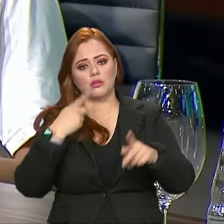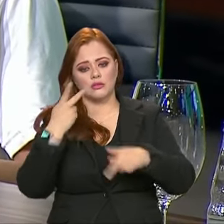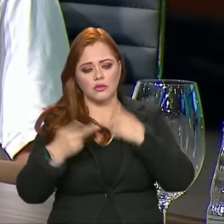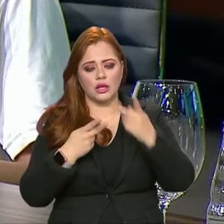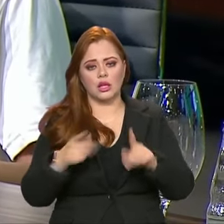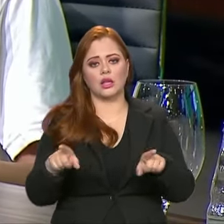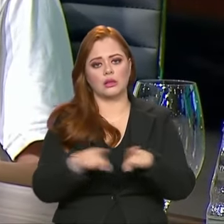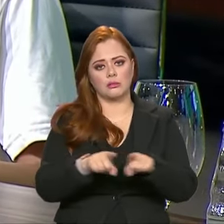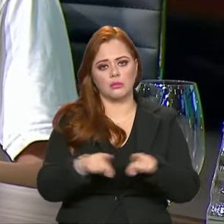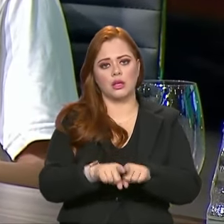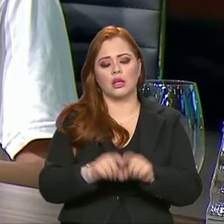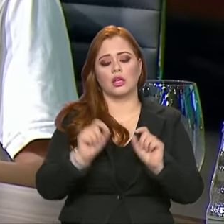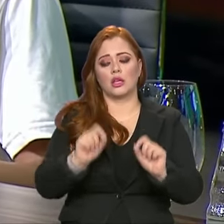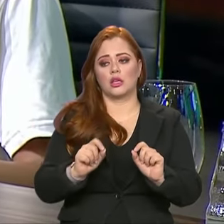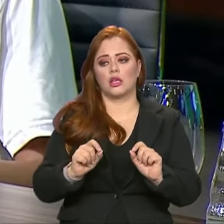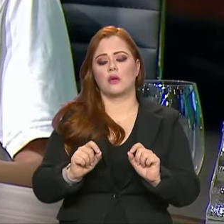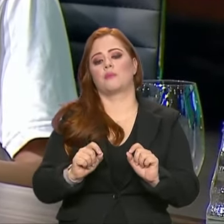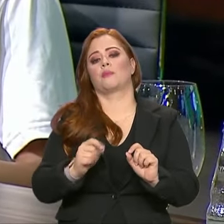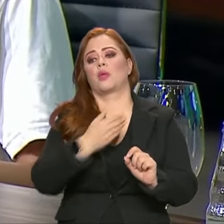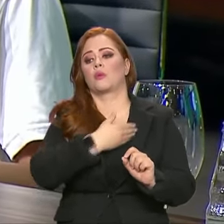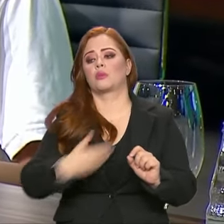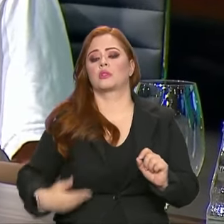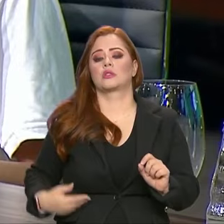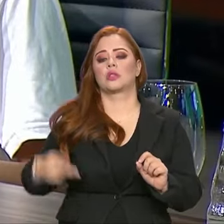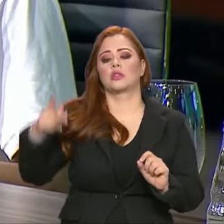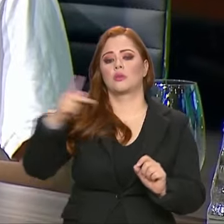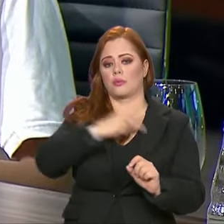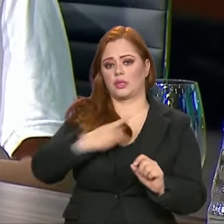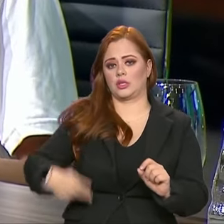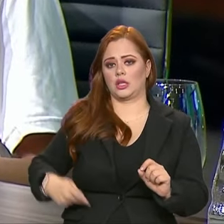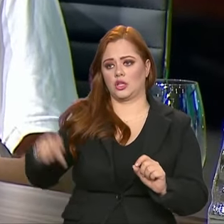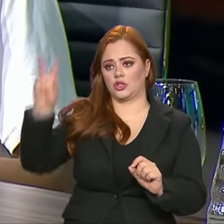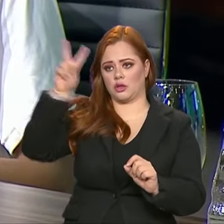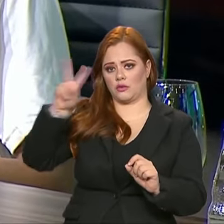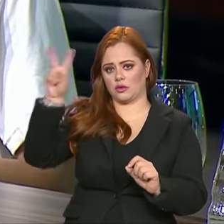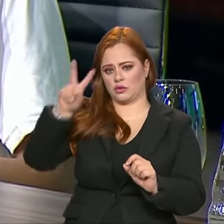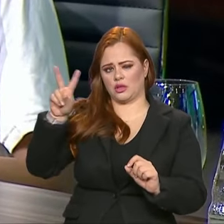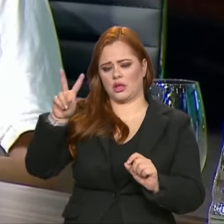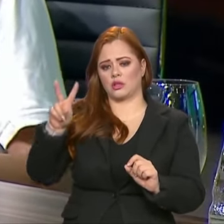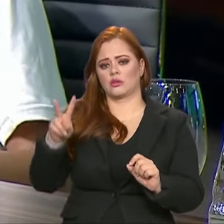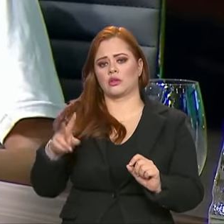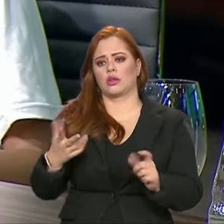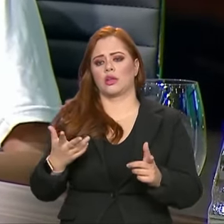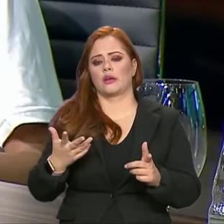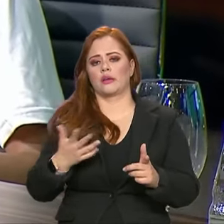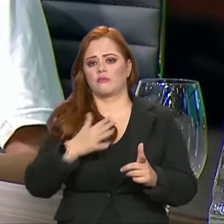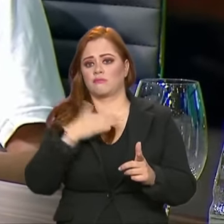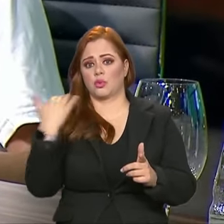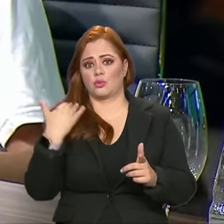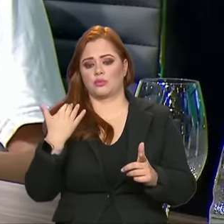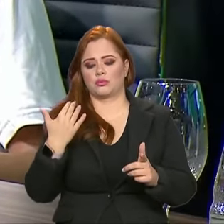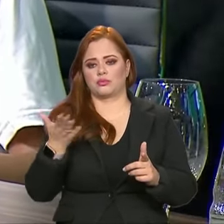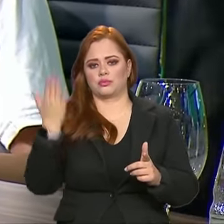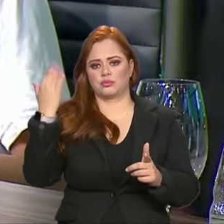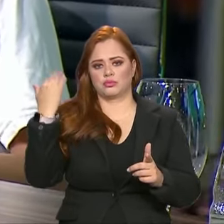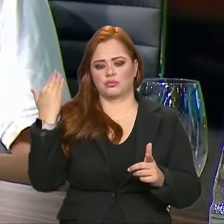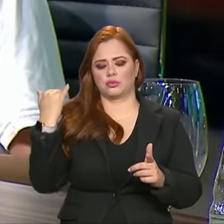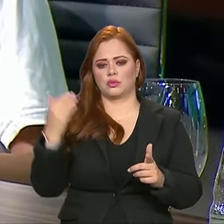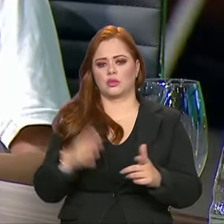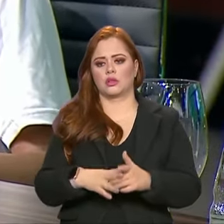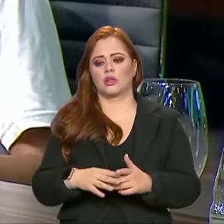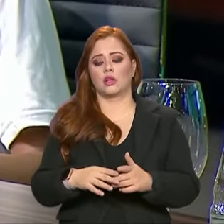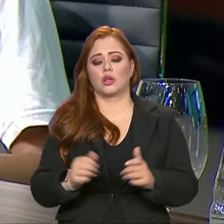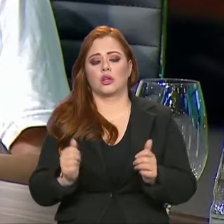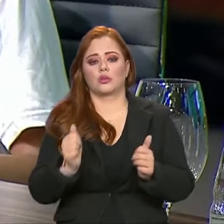Sima Maior da Venezuela costumava dizer, companheiro que já não está mais presente conosco na Venezuela,